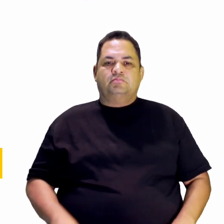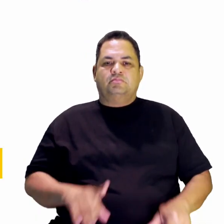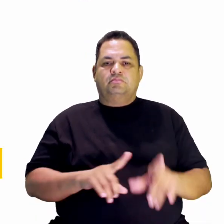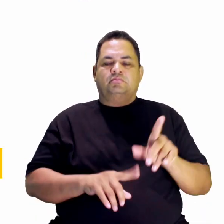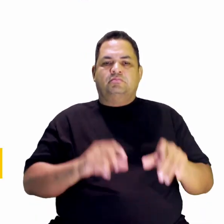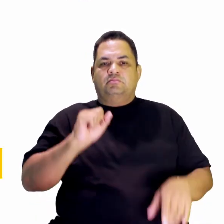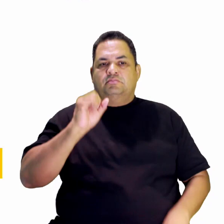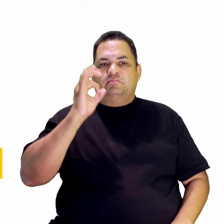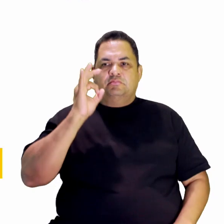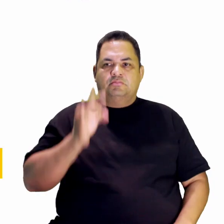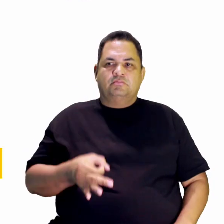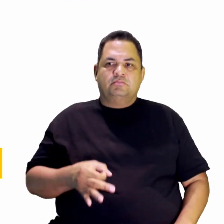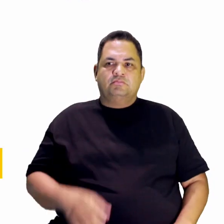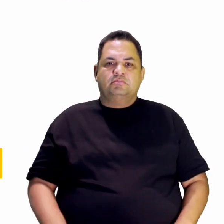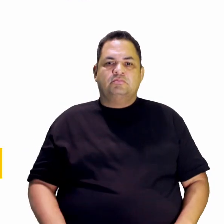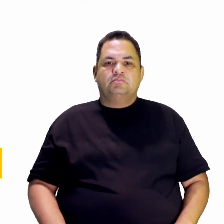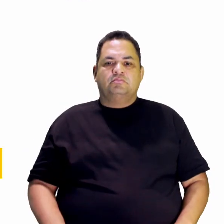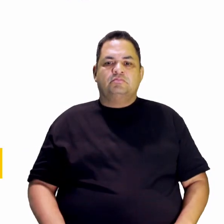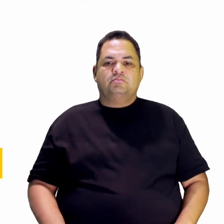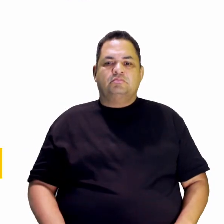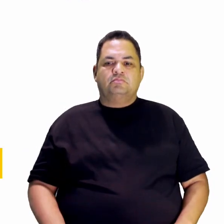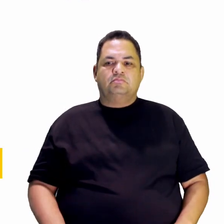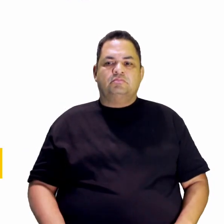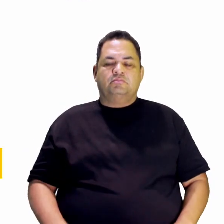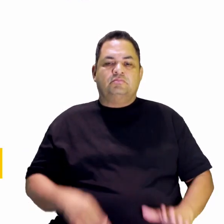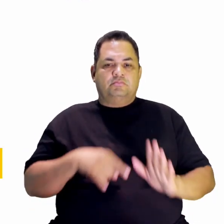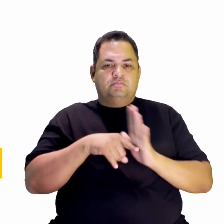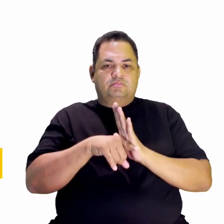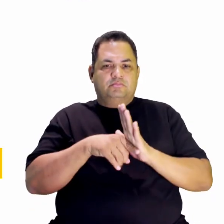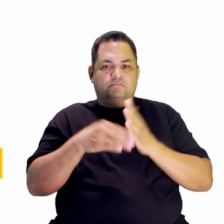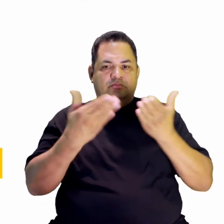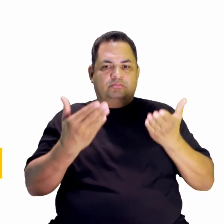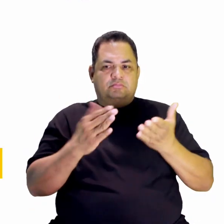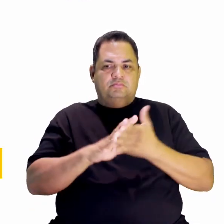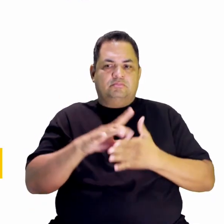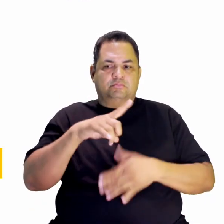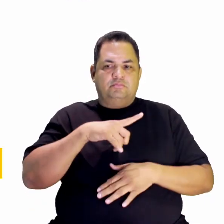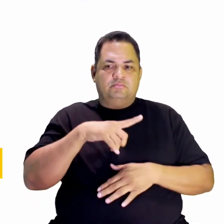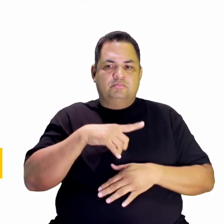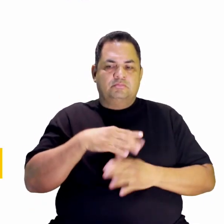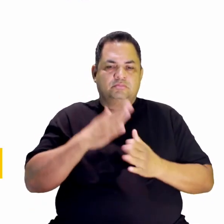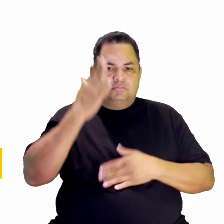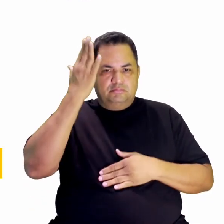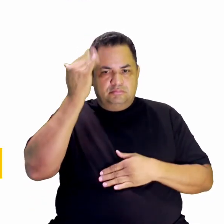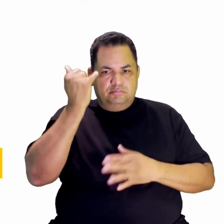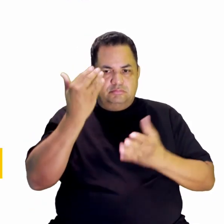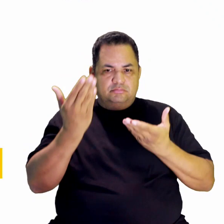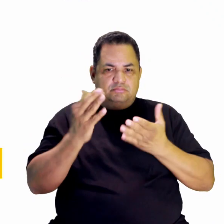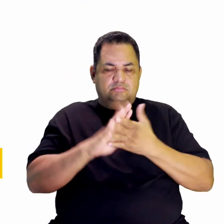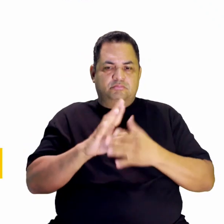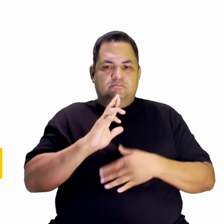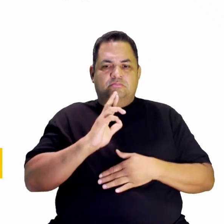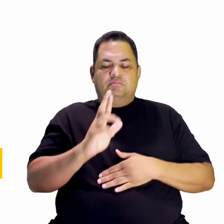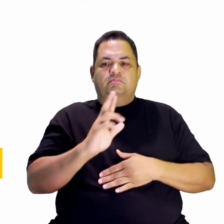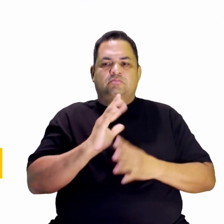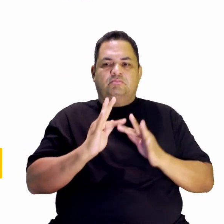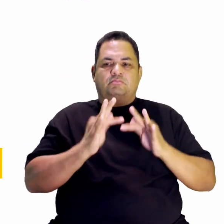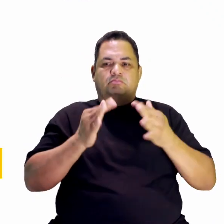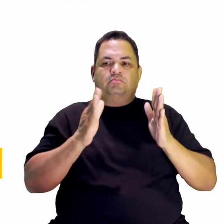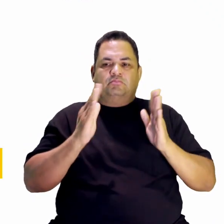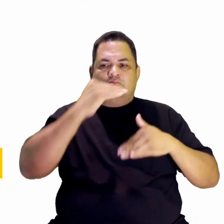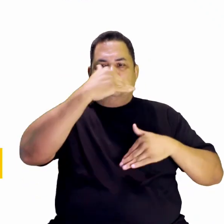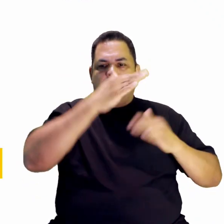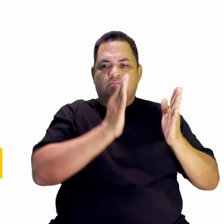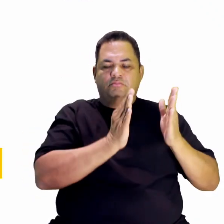Letra A, então. Foi só analisar cada um, tinha que analisar para saber o resultado final das caixas,